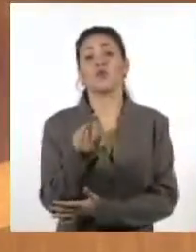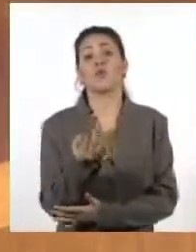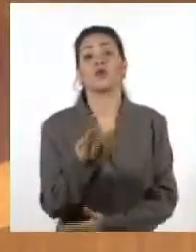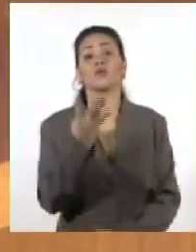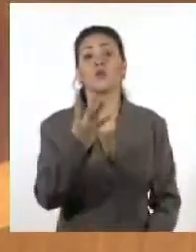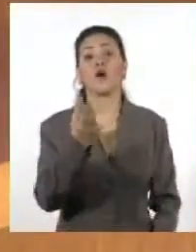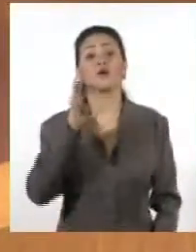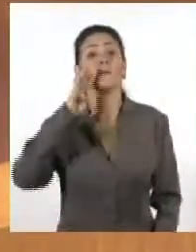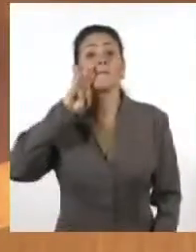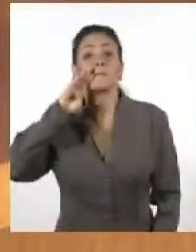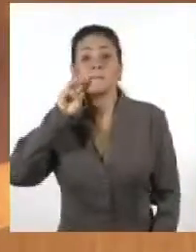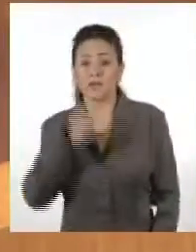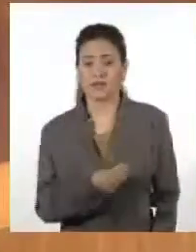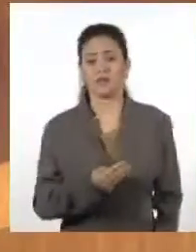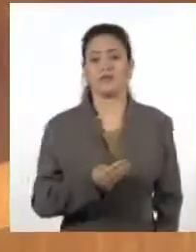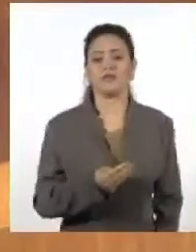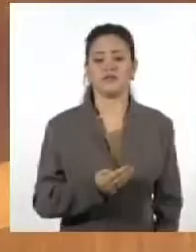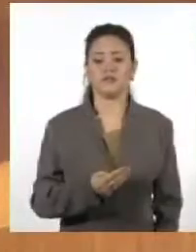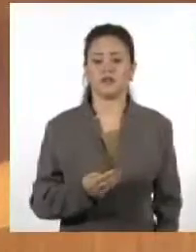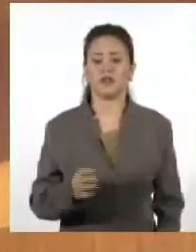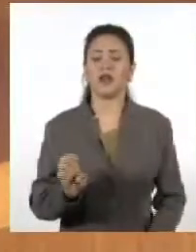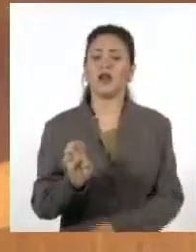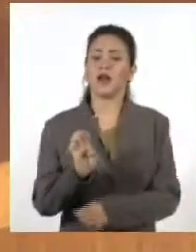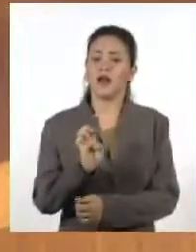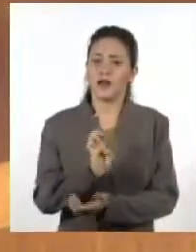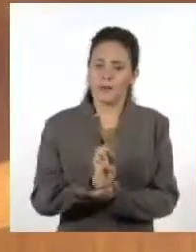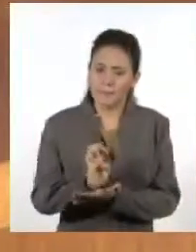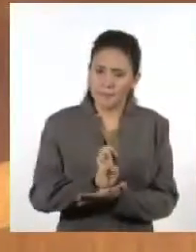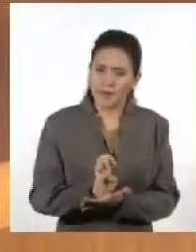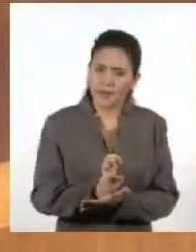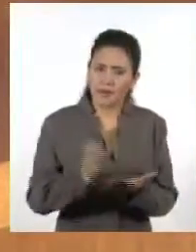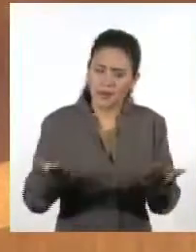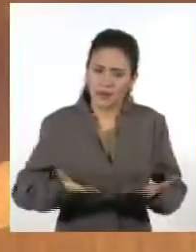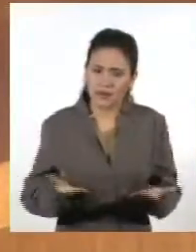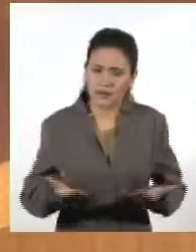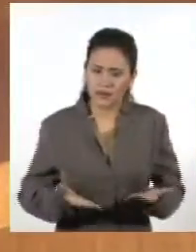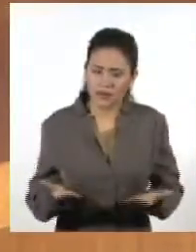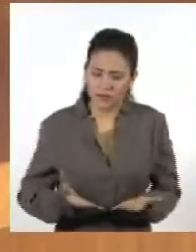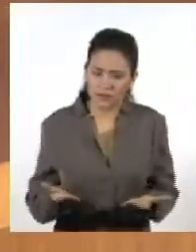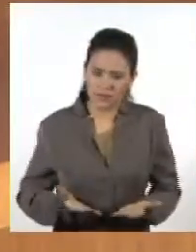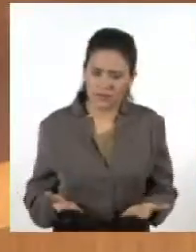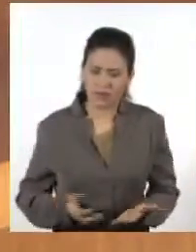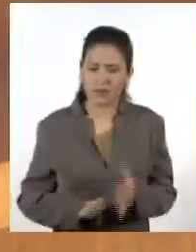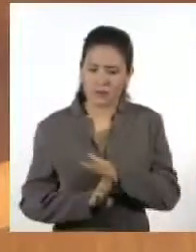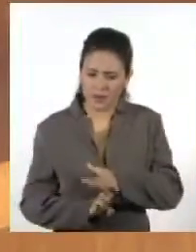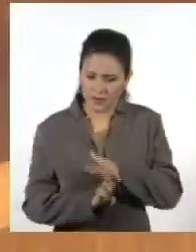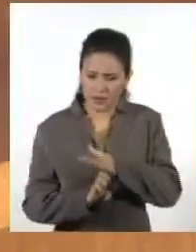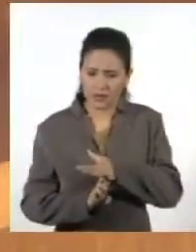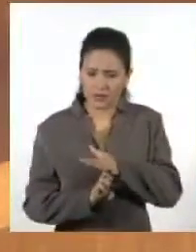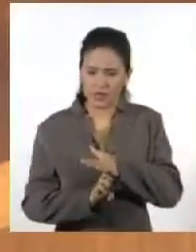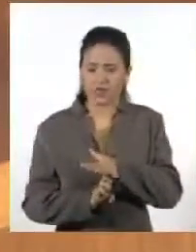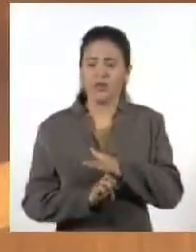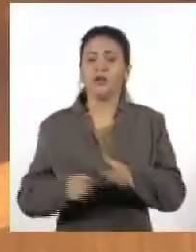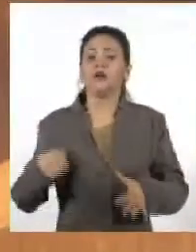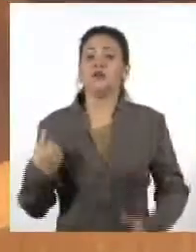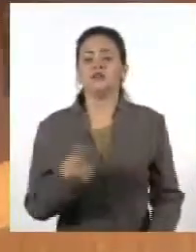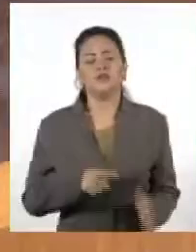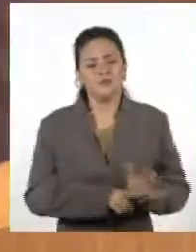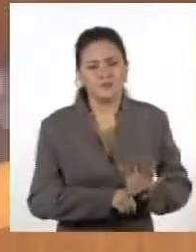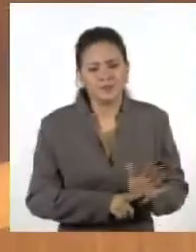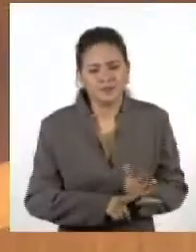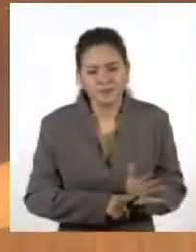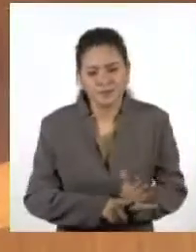empresário a empresa trouxe nós vamos investigar isso deputado souza neto vamos investigar isso disse que a empresa não tem uma